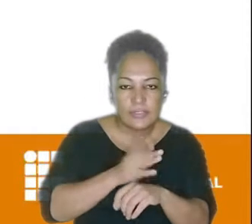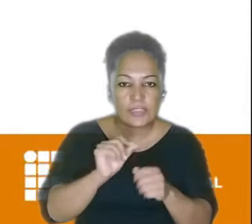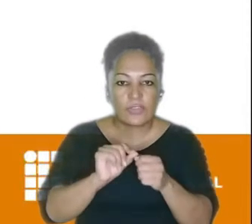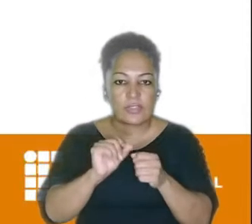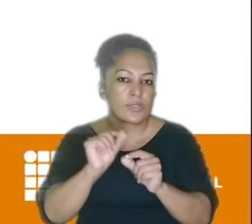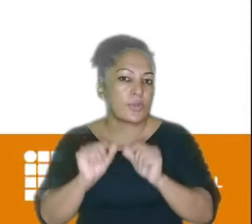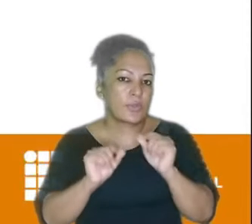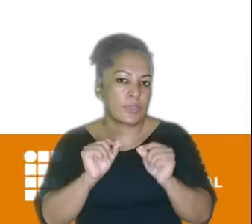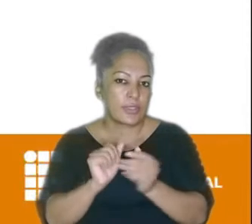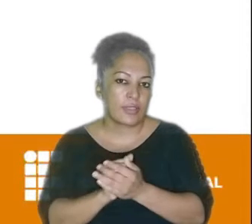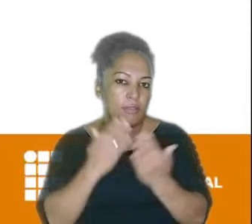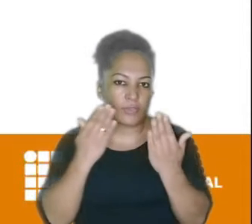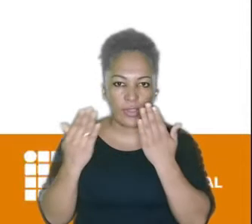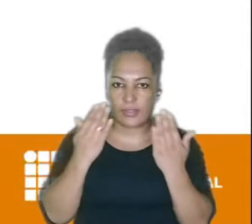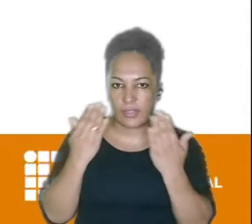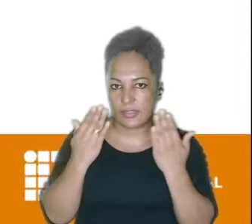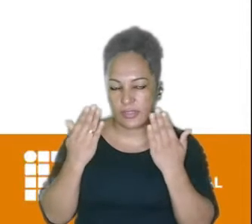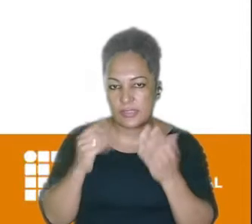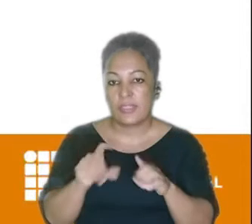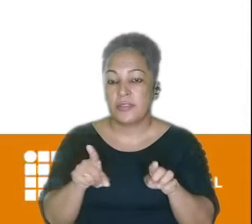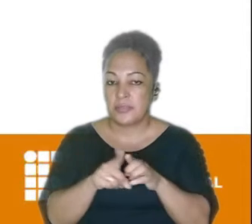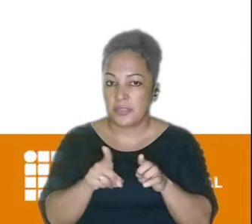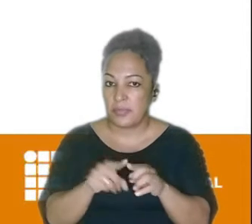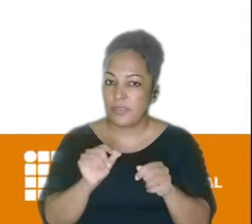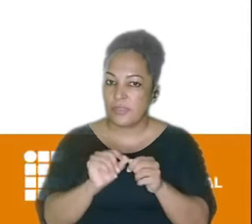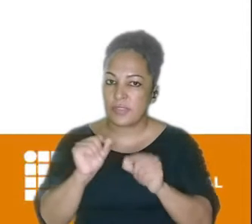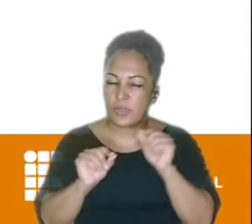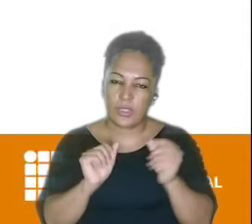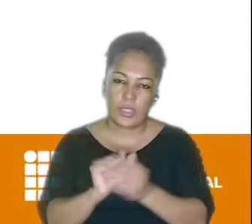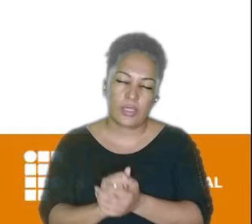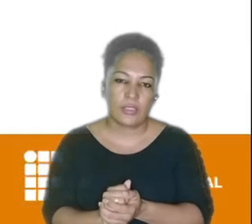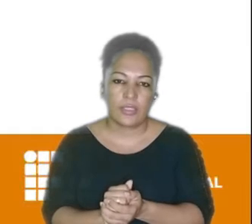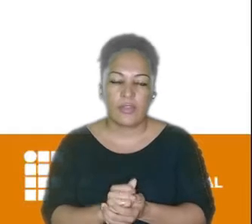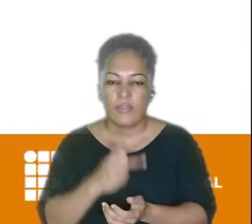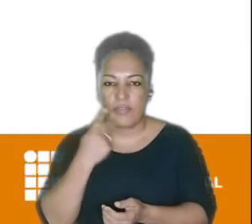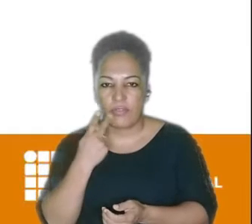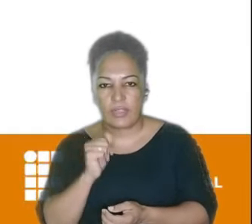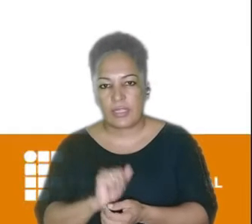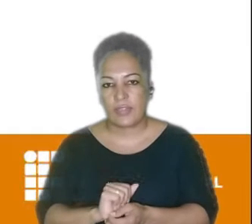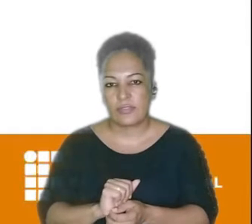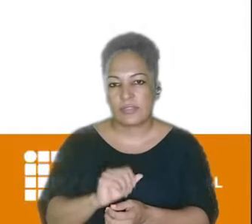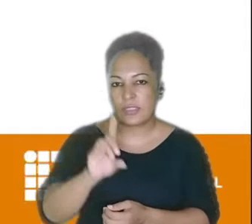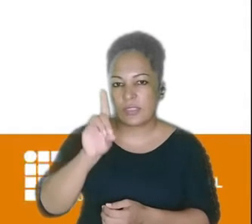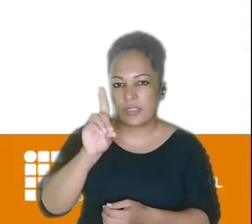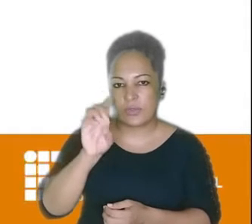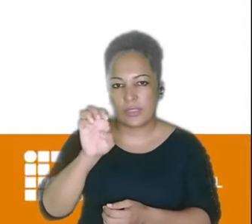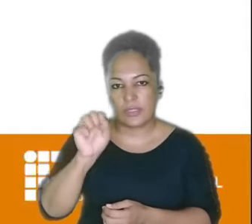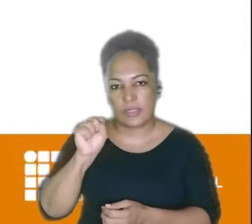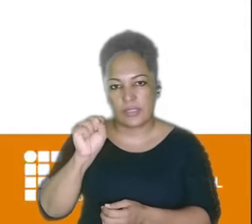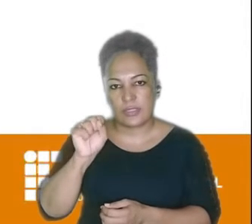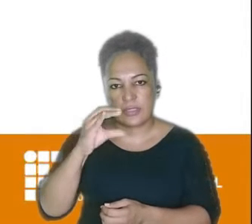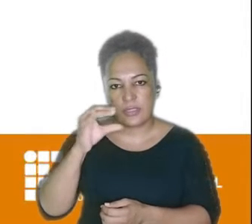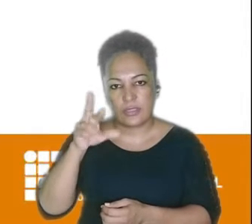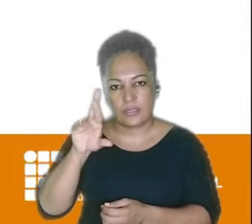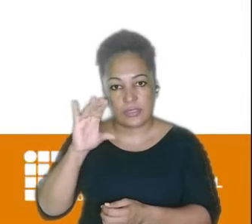então, fazer essa análise do caso. E aí a gente vai fazer, a gente chama isso de, a gente vai fazer uma descrição